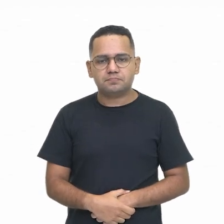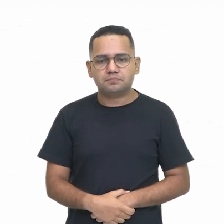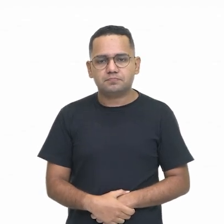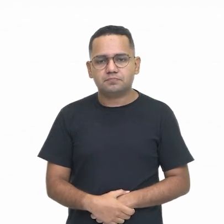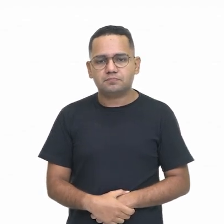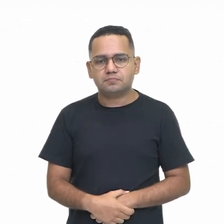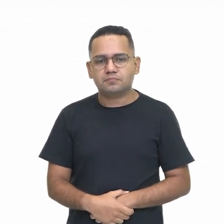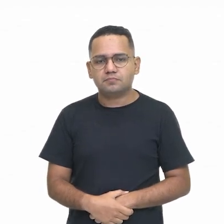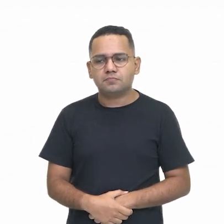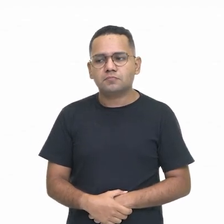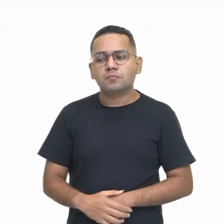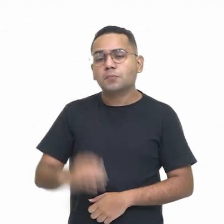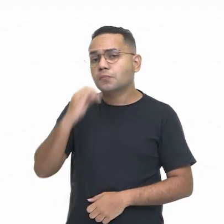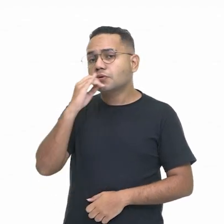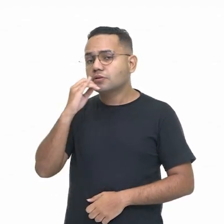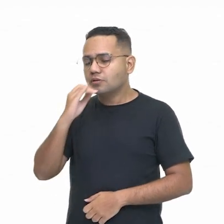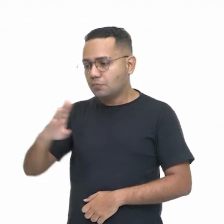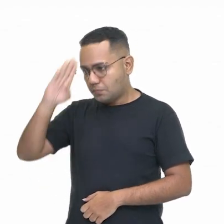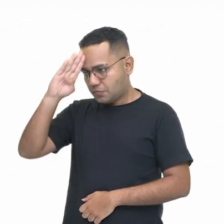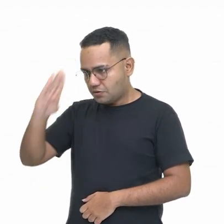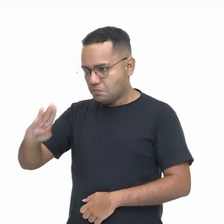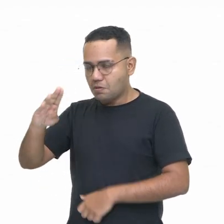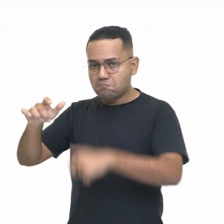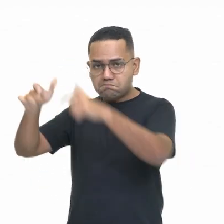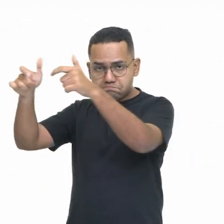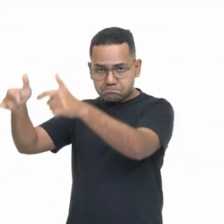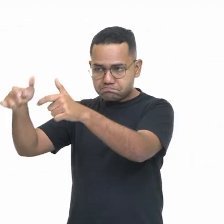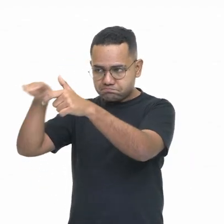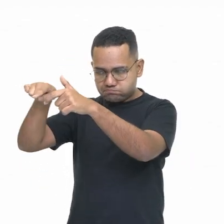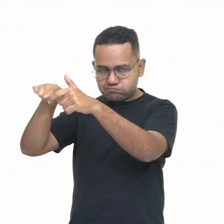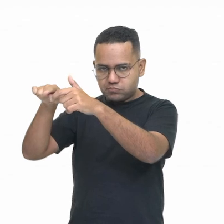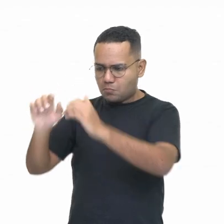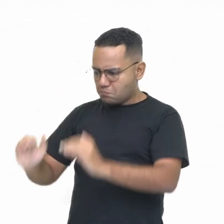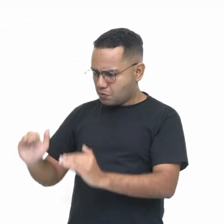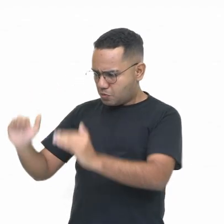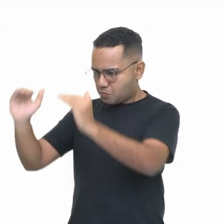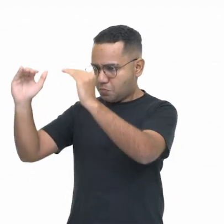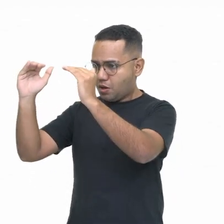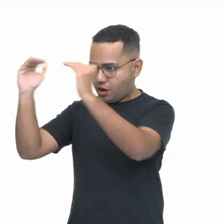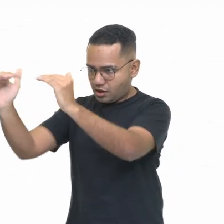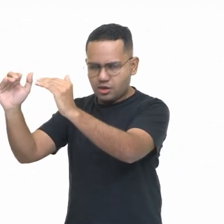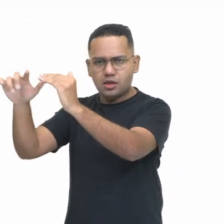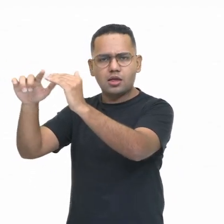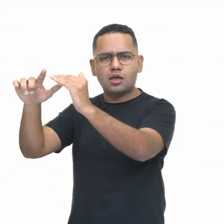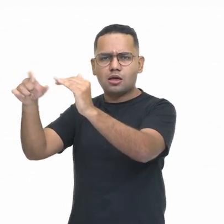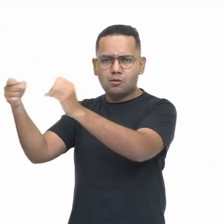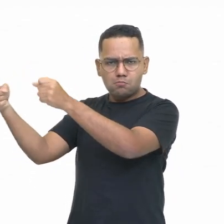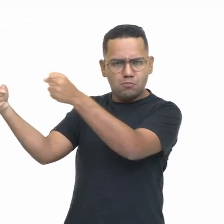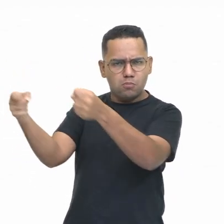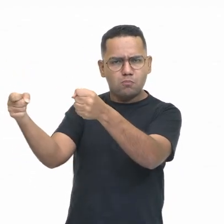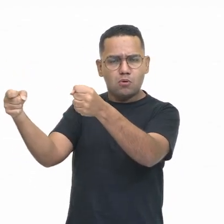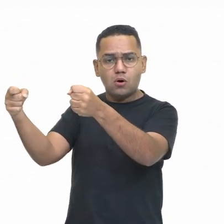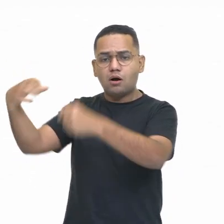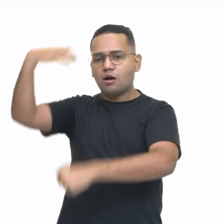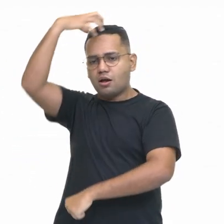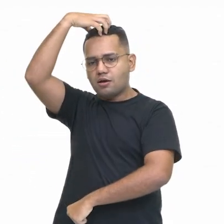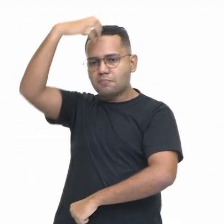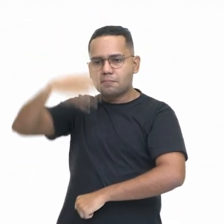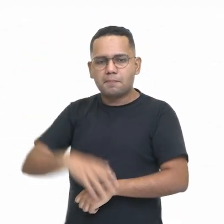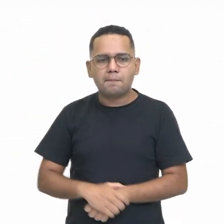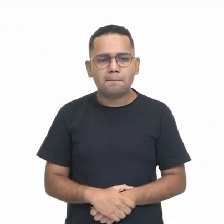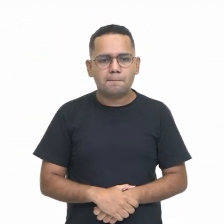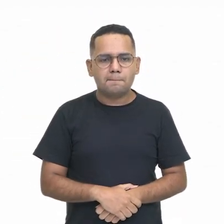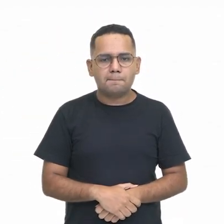só, na qual no topo você vai ter um poderoso, né, um poderoso rei